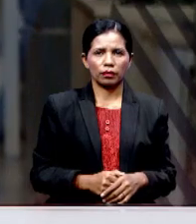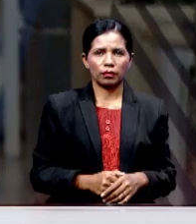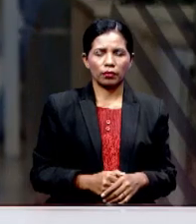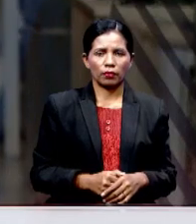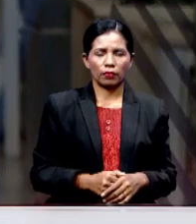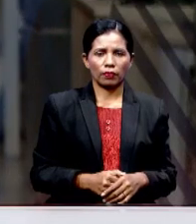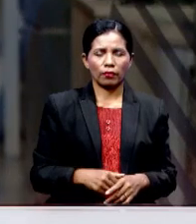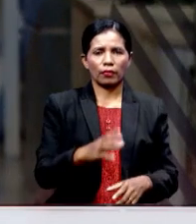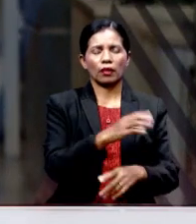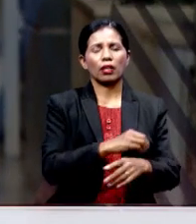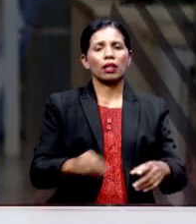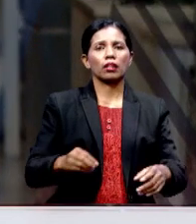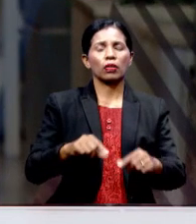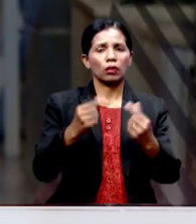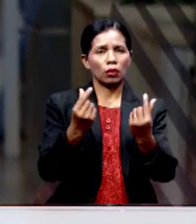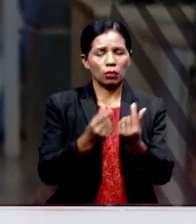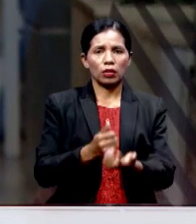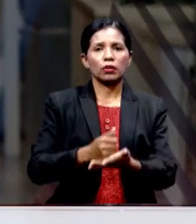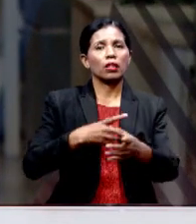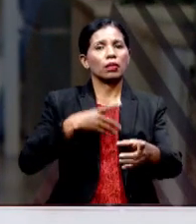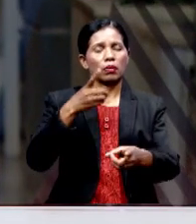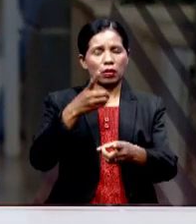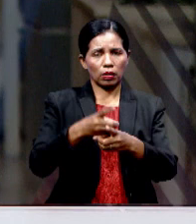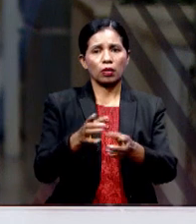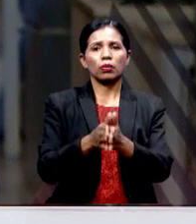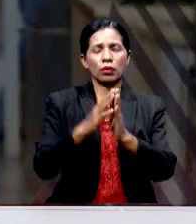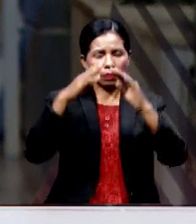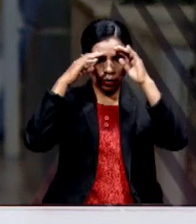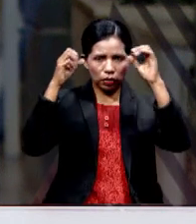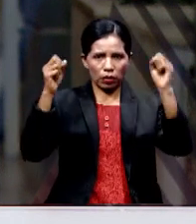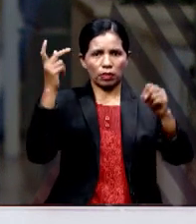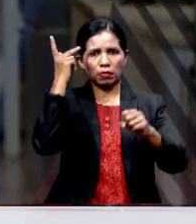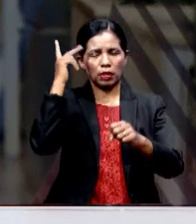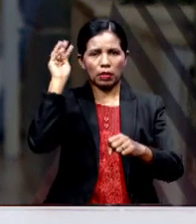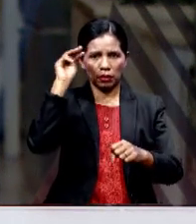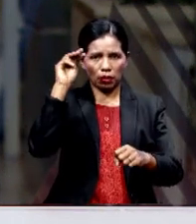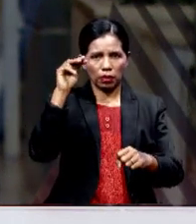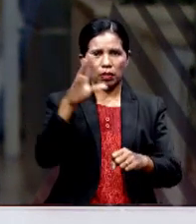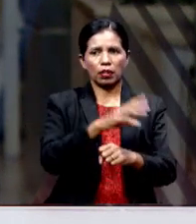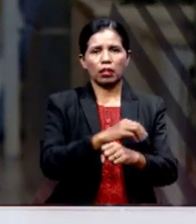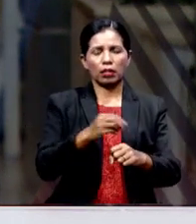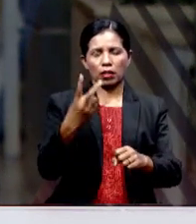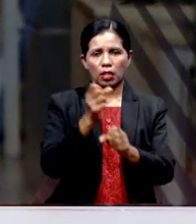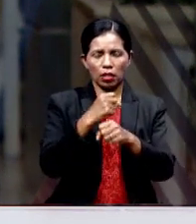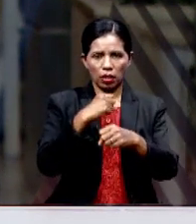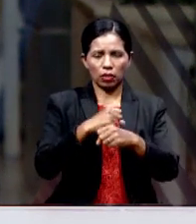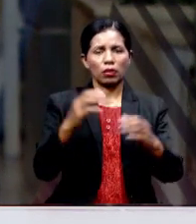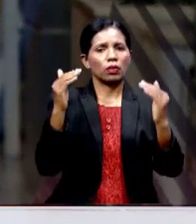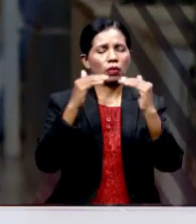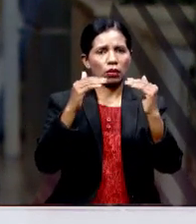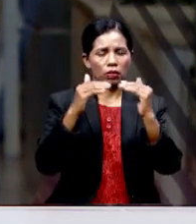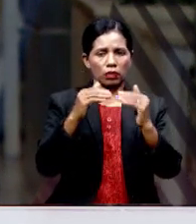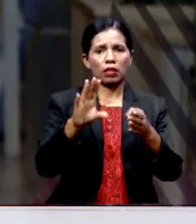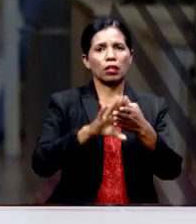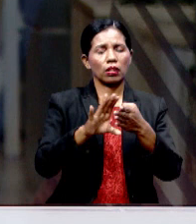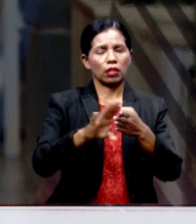Movimento defende direito democrático, cujo presidente da República no primeiro-ministro realiza compromisso eleitoral